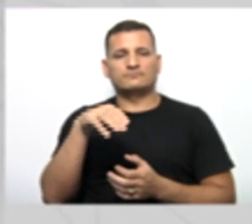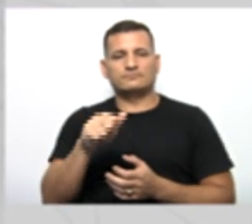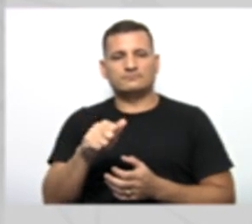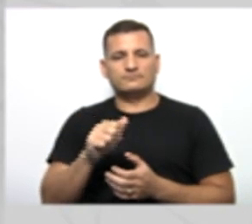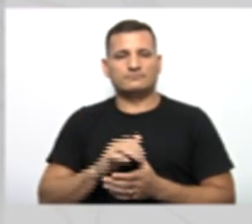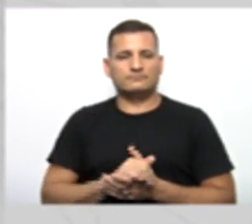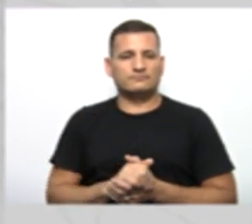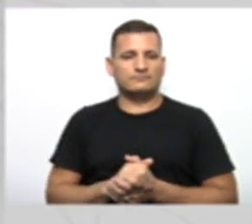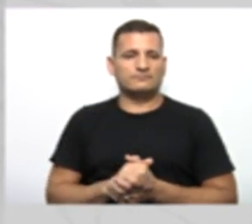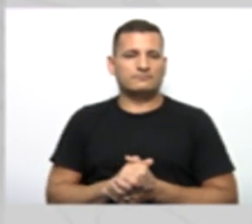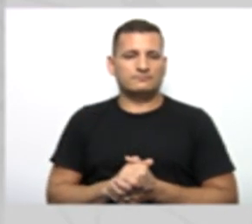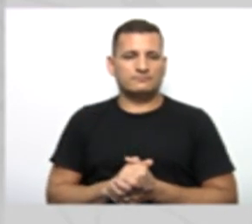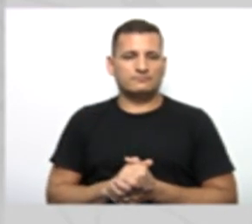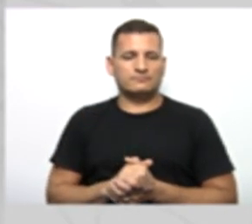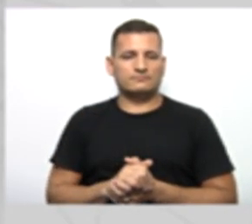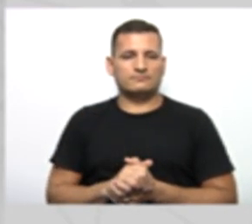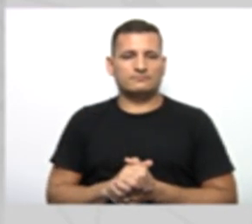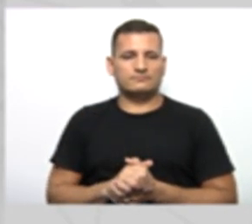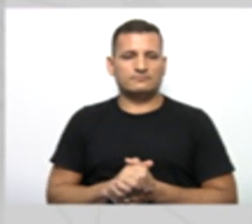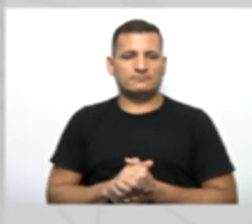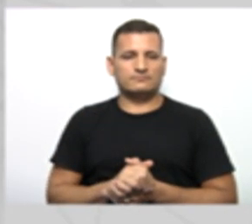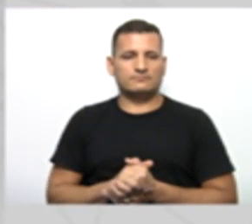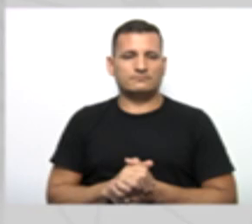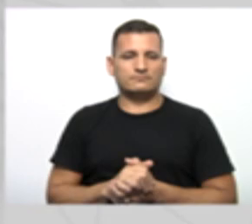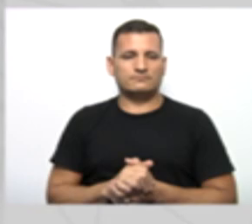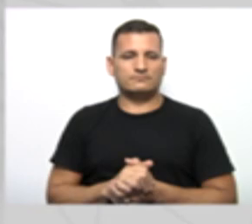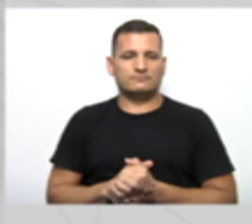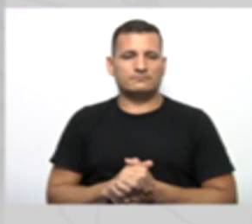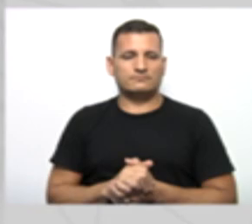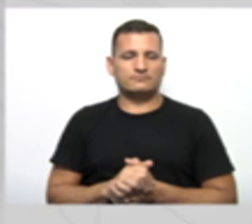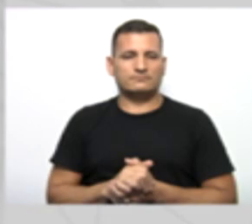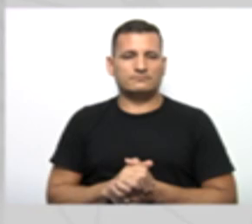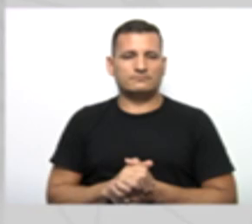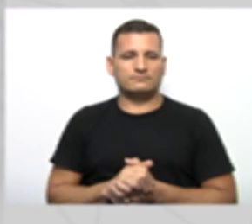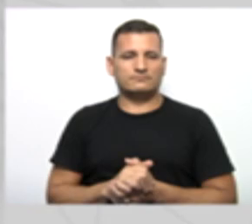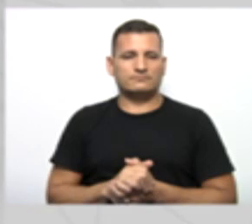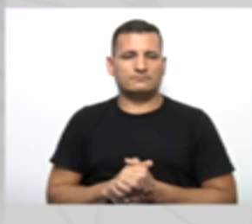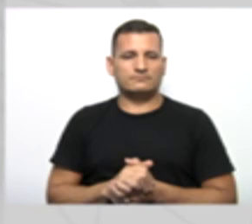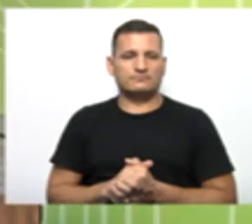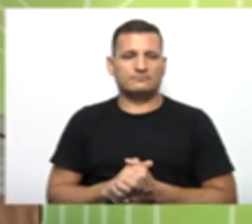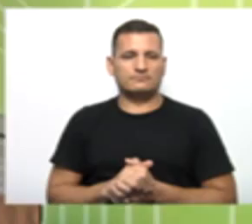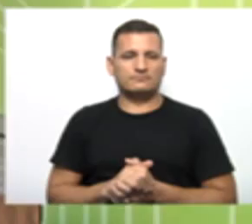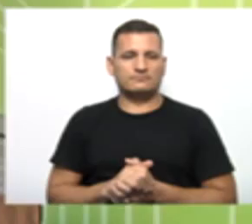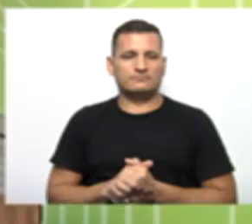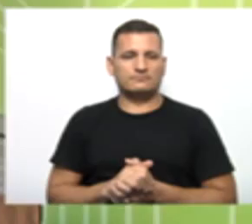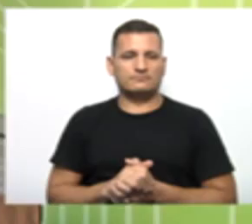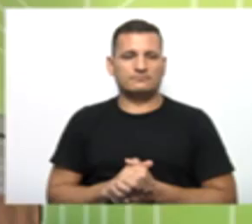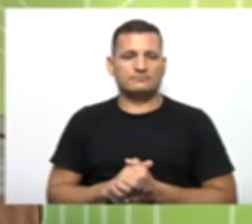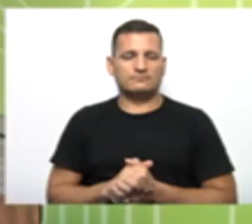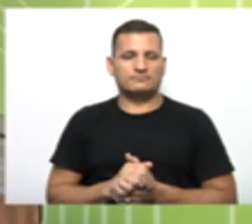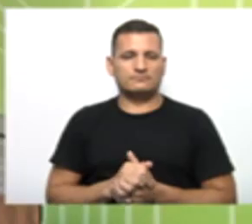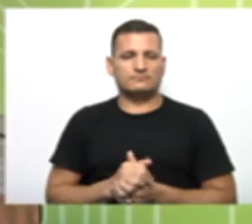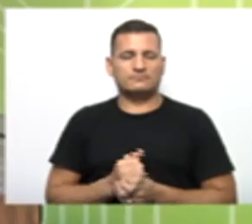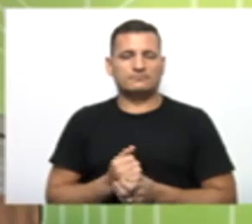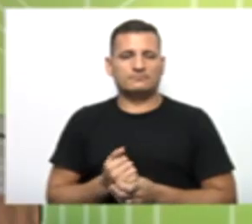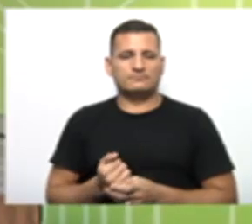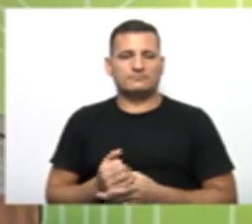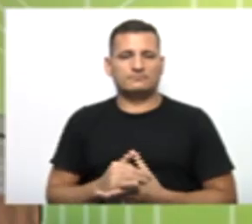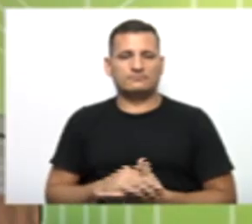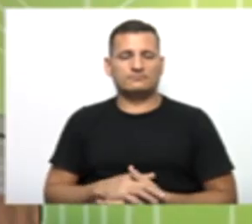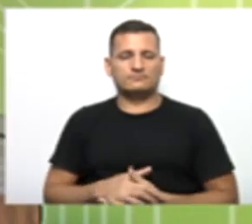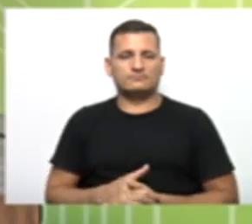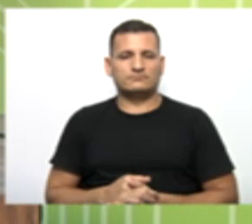que era a letra B. Então vamos voltar lá no EIA-RIMA, eu vou falar um pouco mais dele, porque foi onde os alunos tiveram